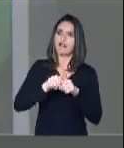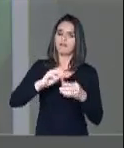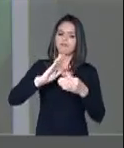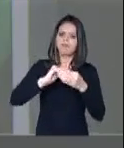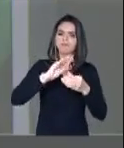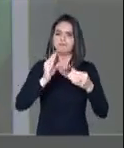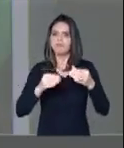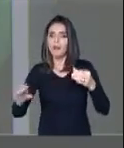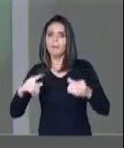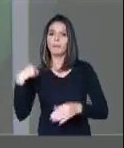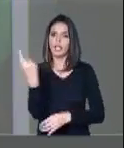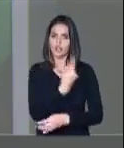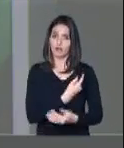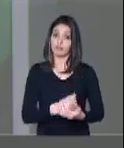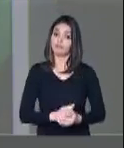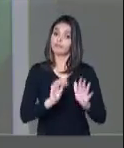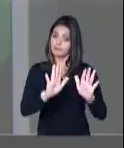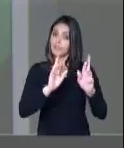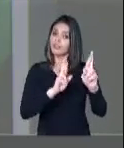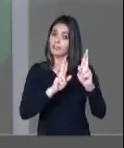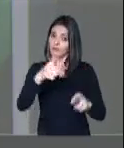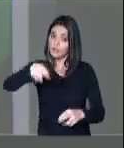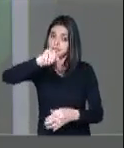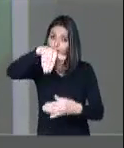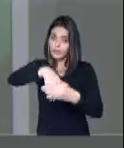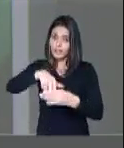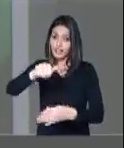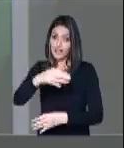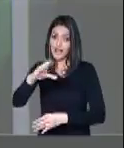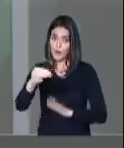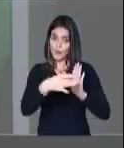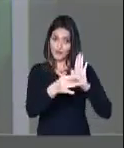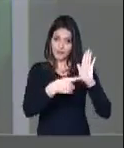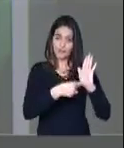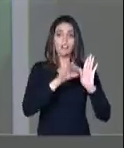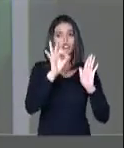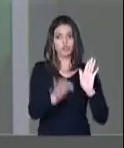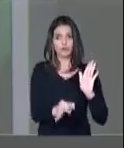bom senso dos senhores para votarem não agora nesse destaque,